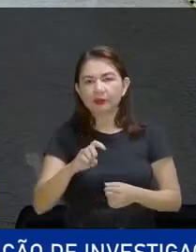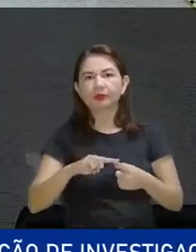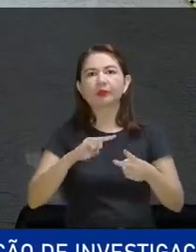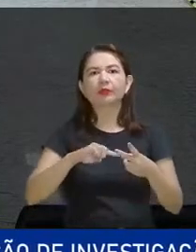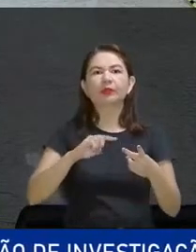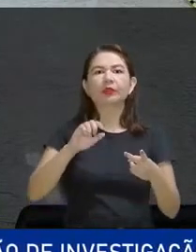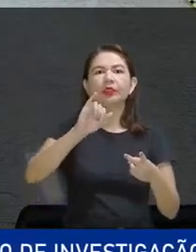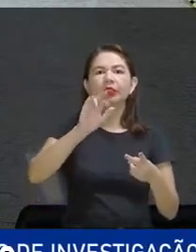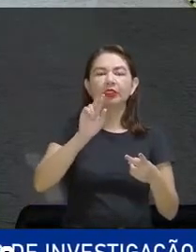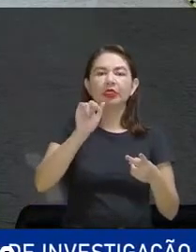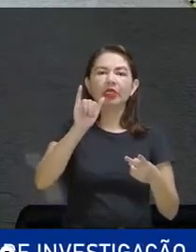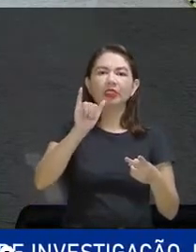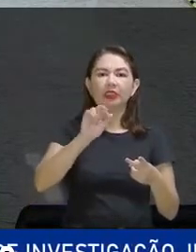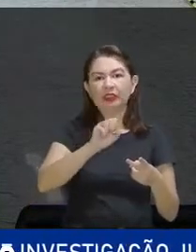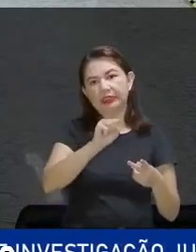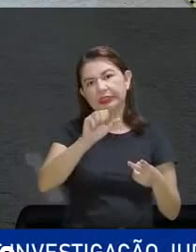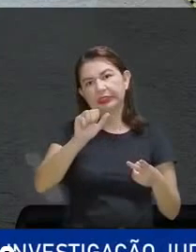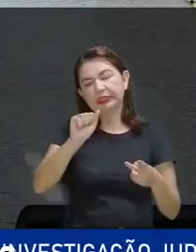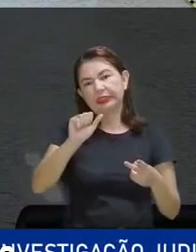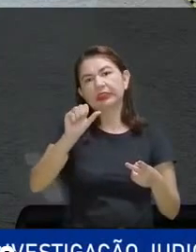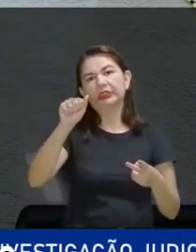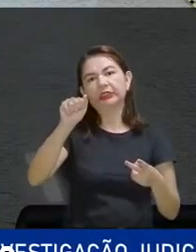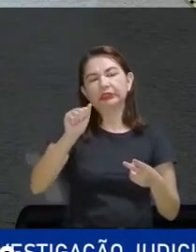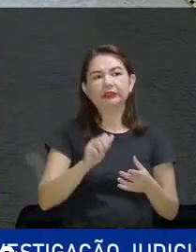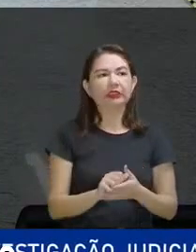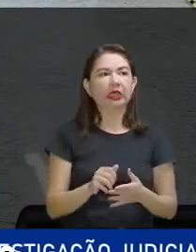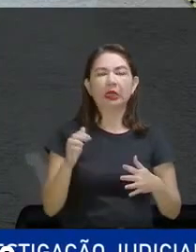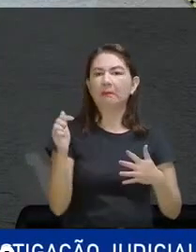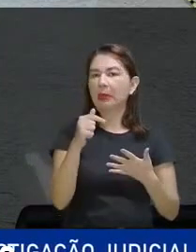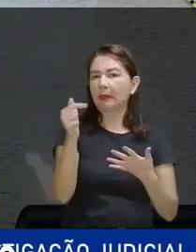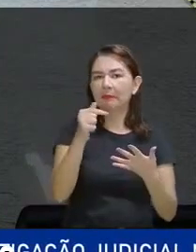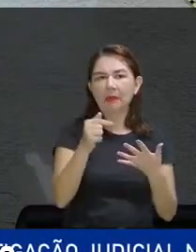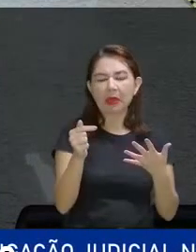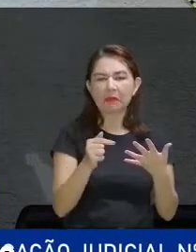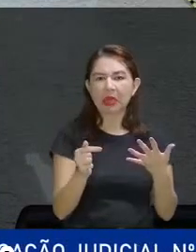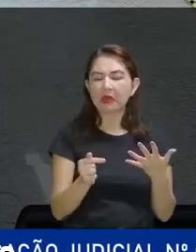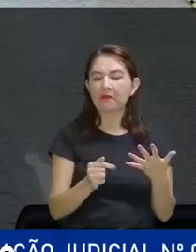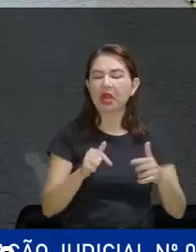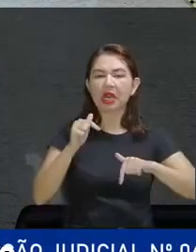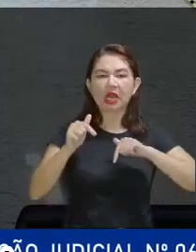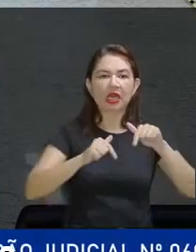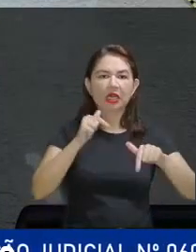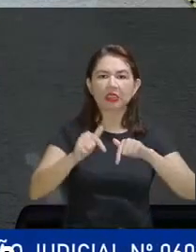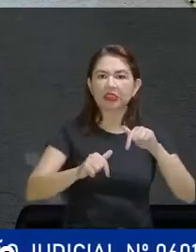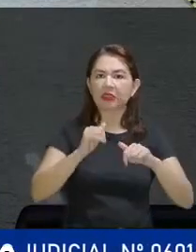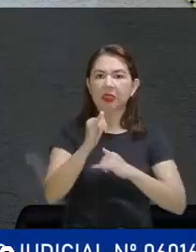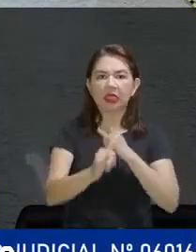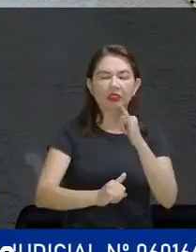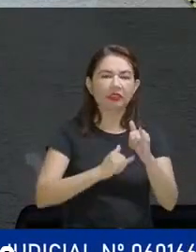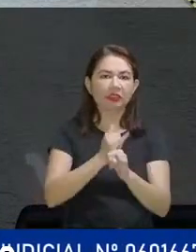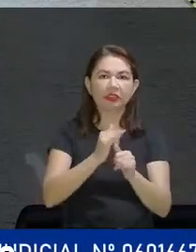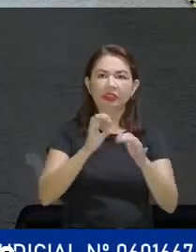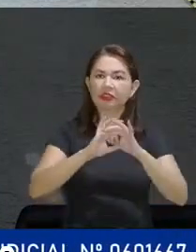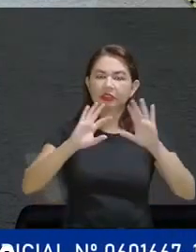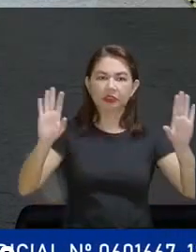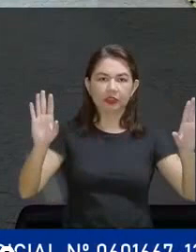realiza em Oiapoque ações solidárias na frequência de aproximadamente 2 vezes ao